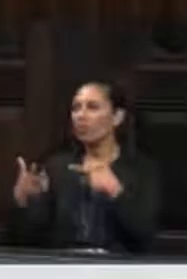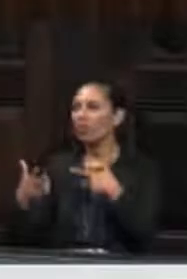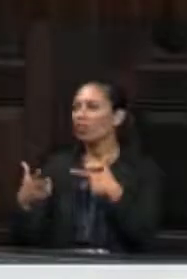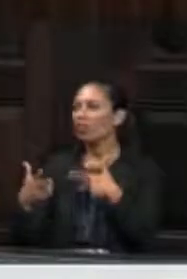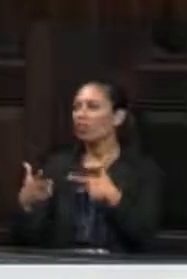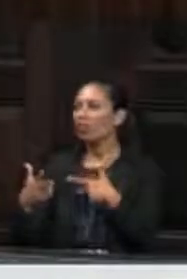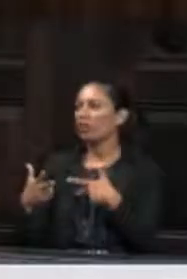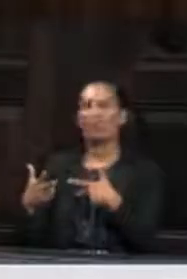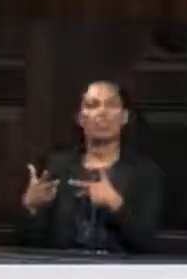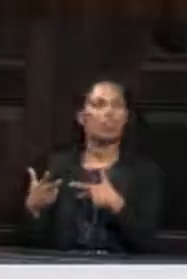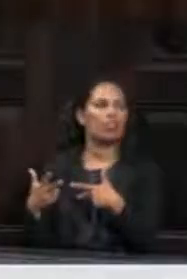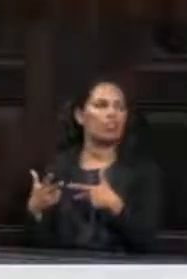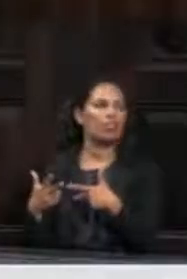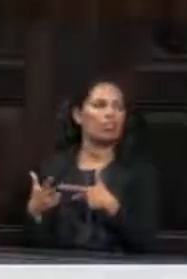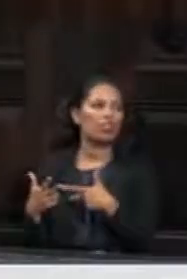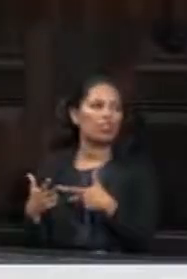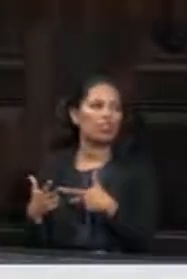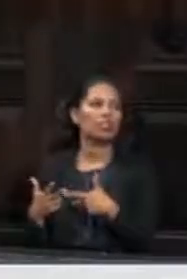para me manifestar